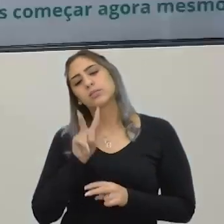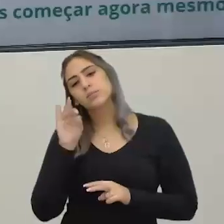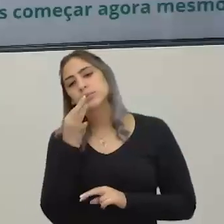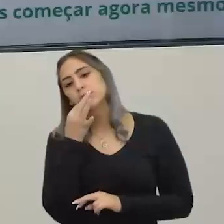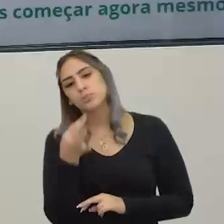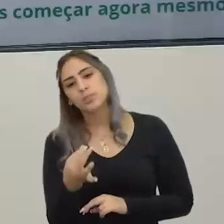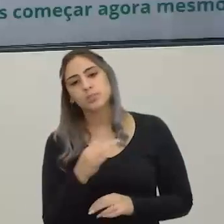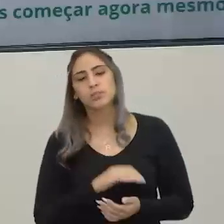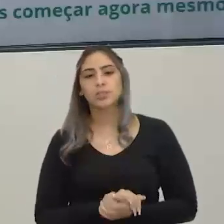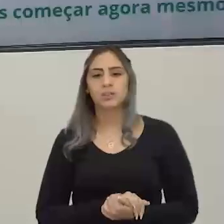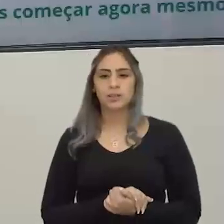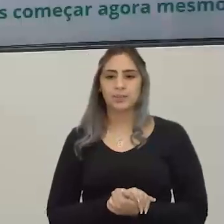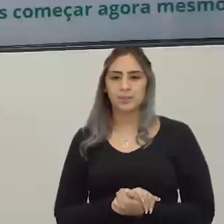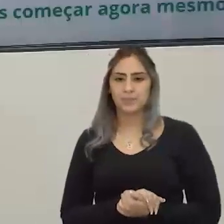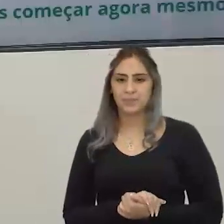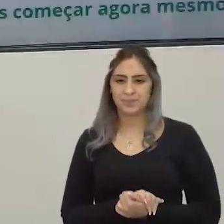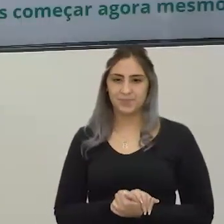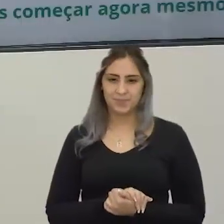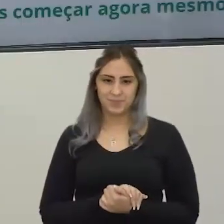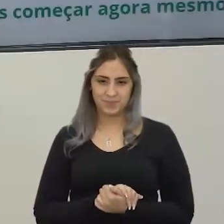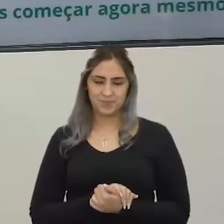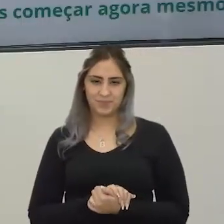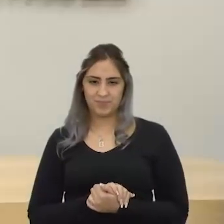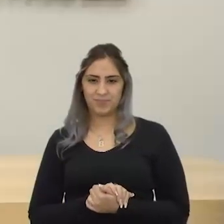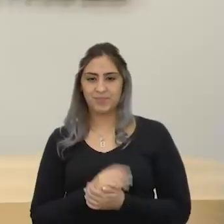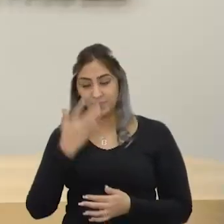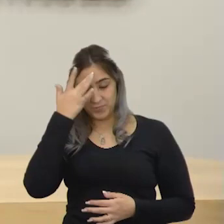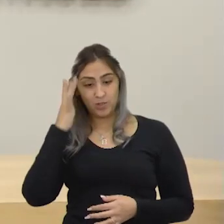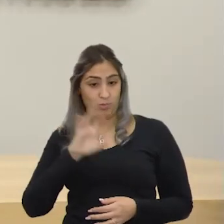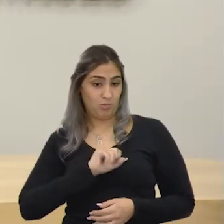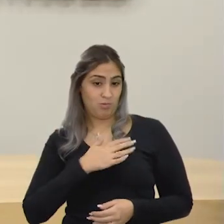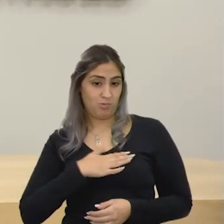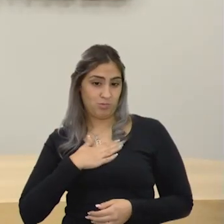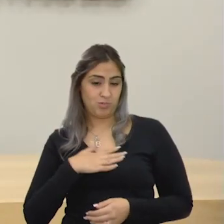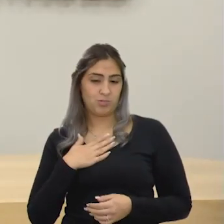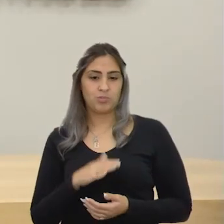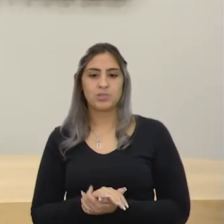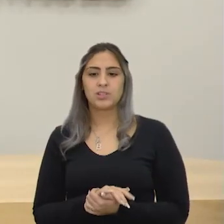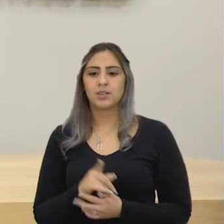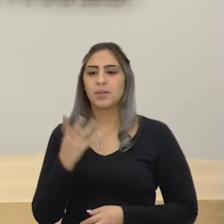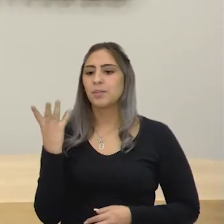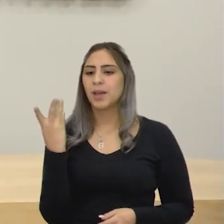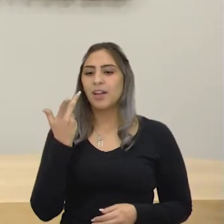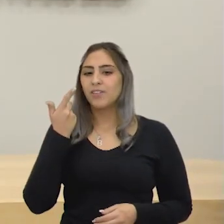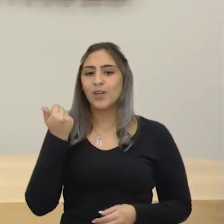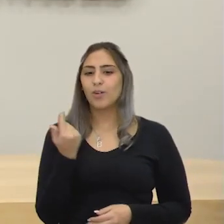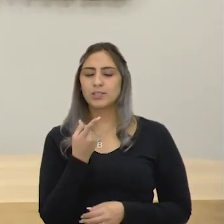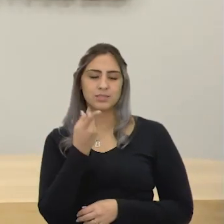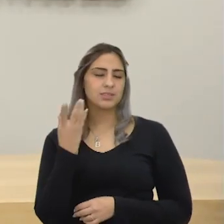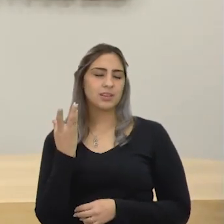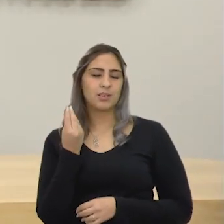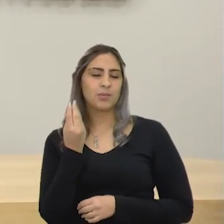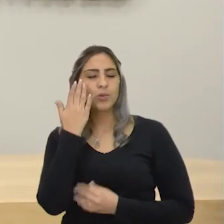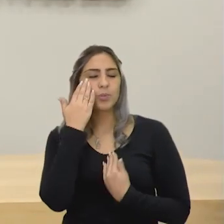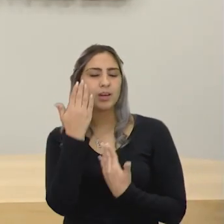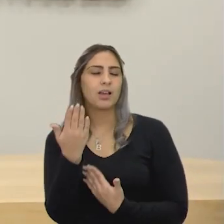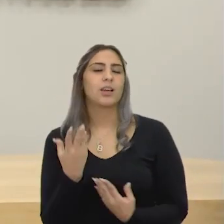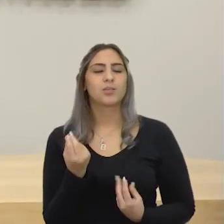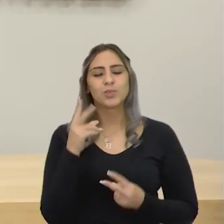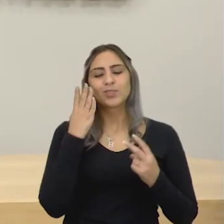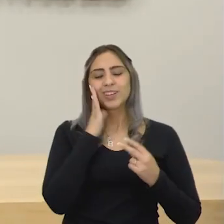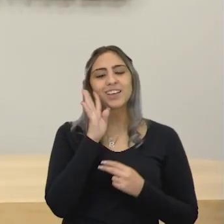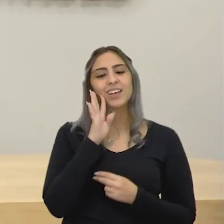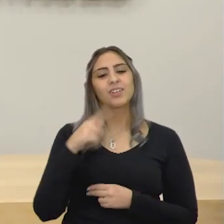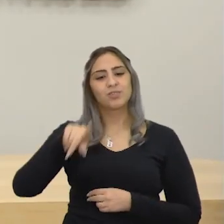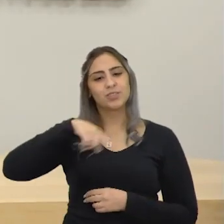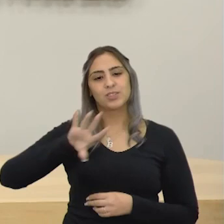Giba? A gente está sempre aberto para escutar. Bacana, o pessoal gostou aqui, o professor Eric foi uma aula maravilhosa, muito obrigado. Muito bacana que o